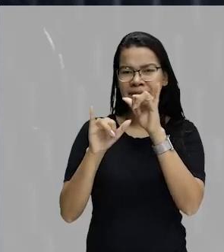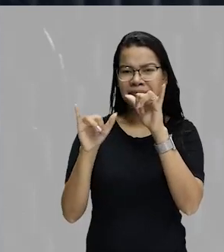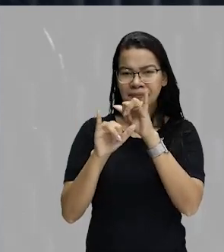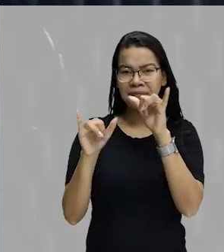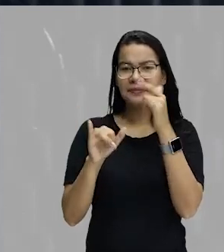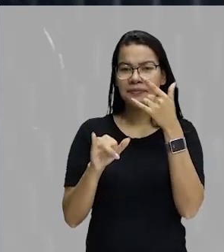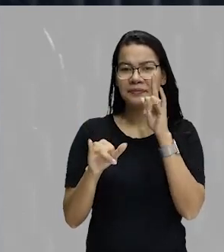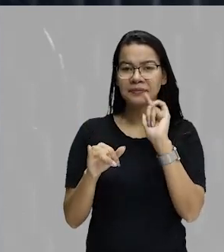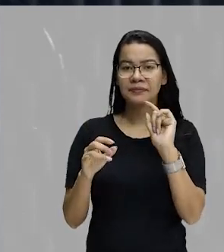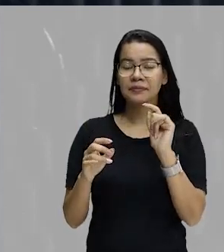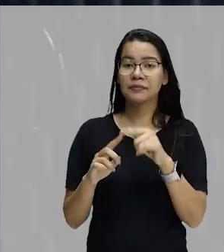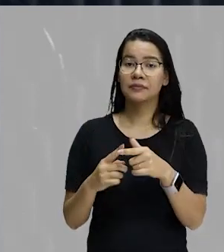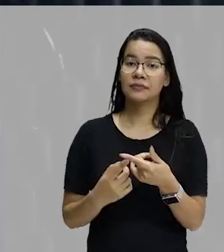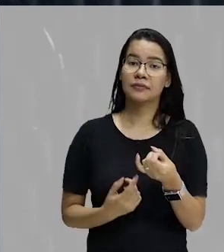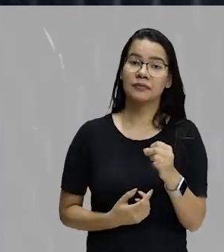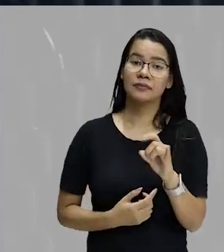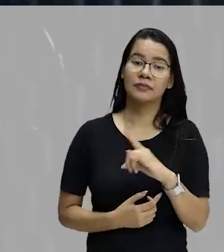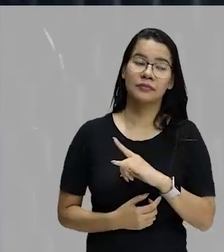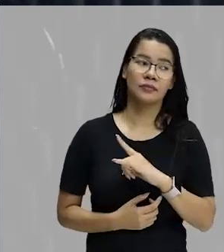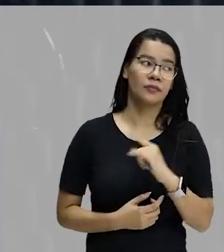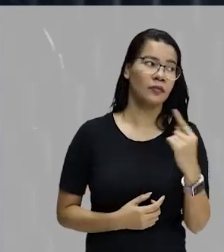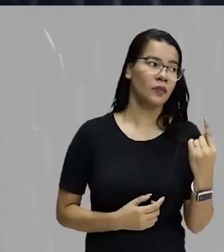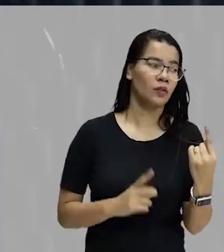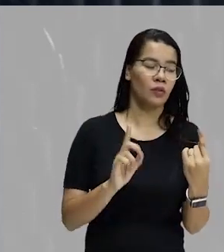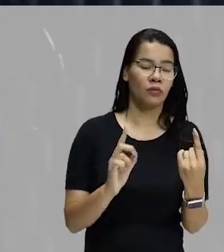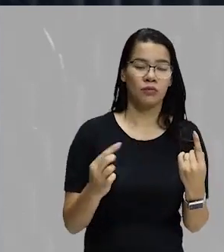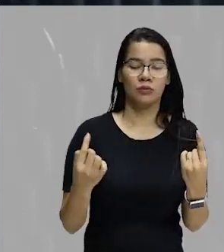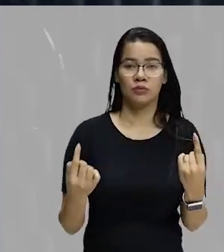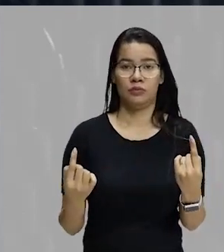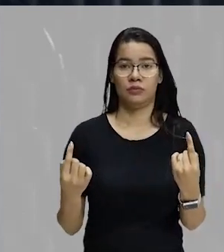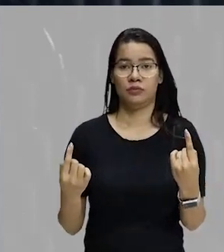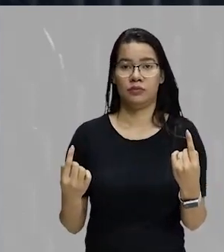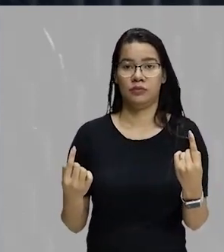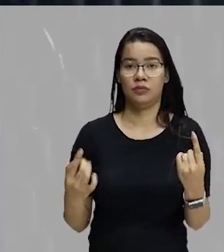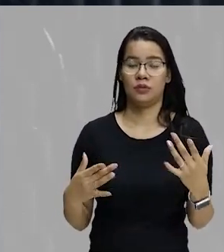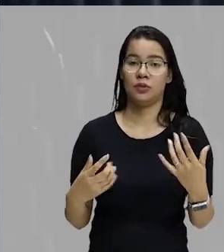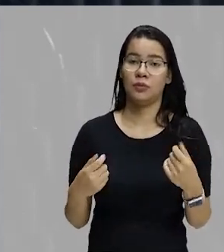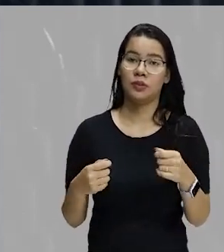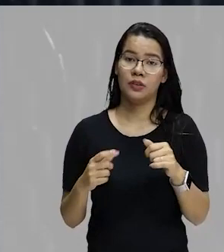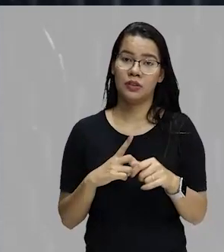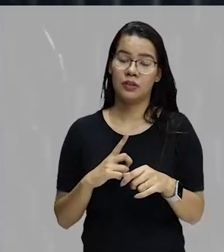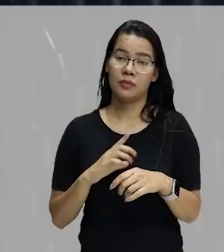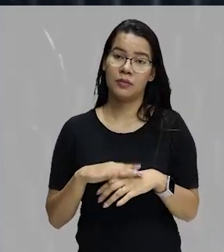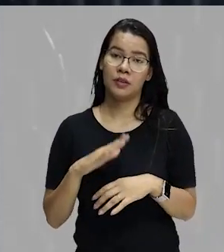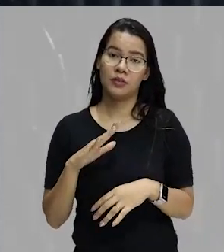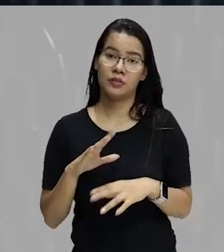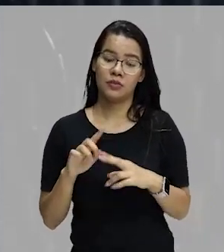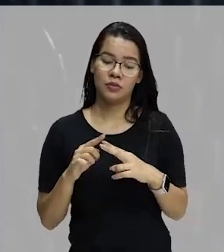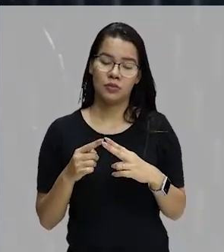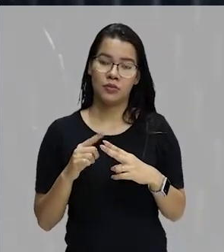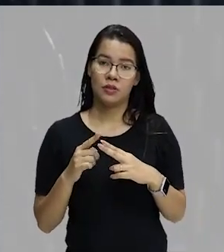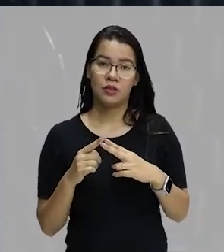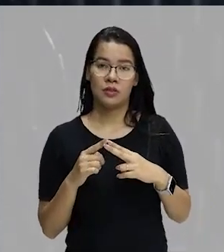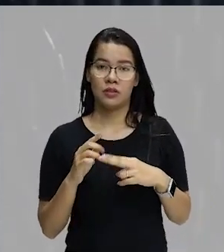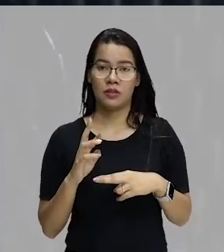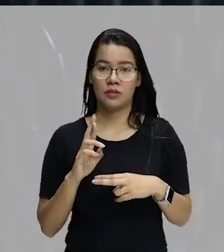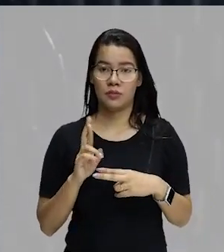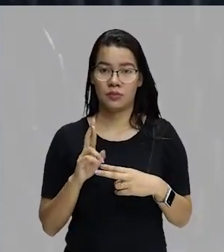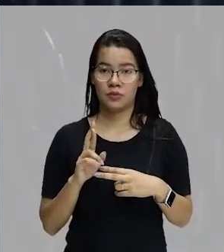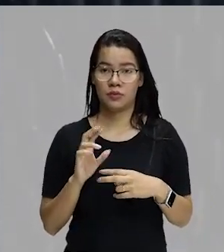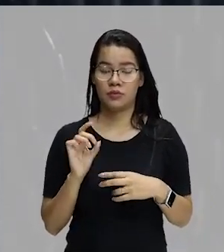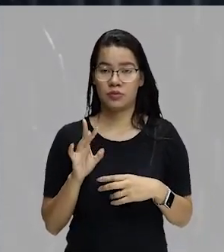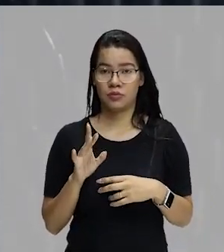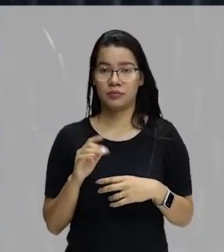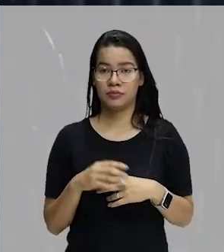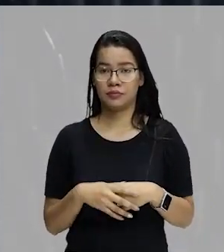mas quando você tem uma alternativa, quando a possibilidade de resposta ela é mais limitada. Então, quando eu chego para você e eu